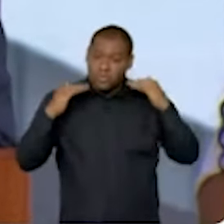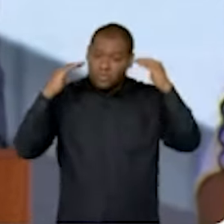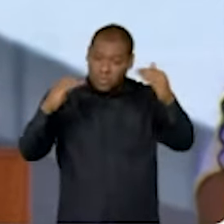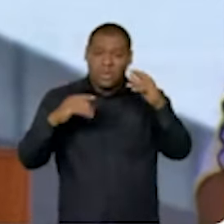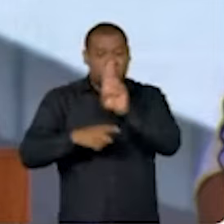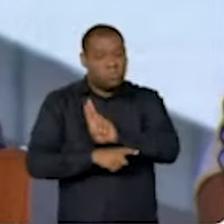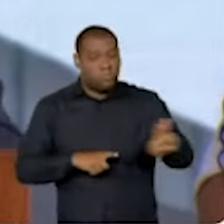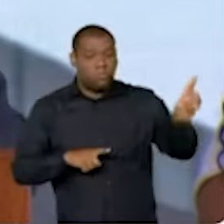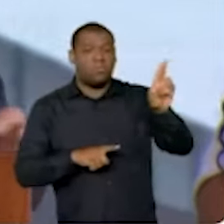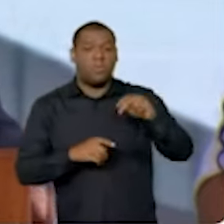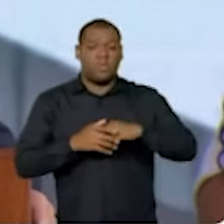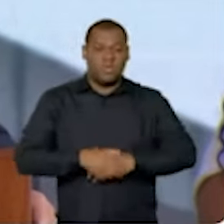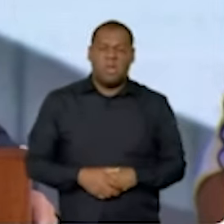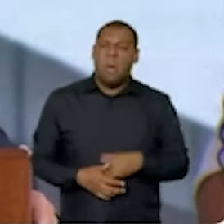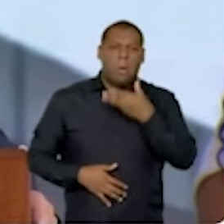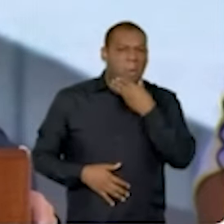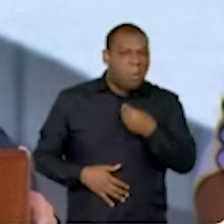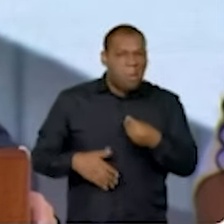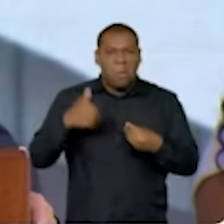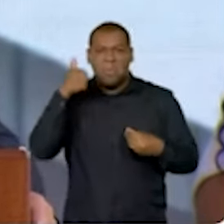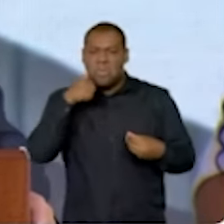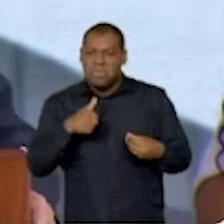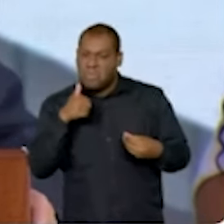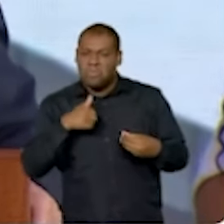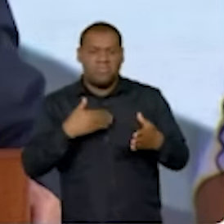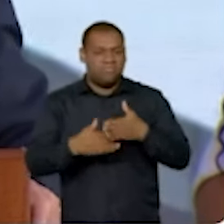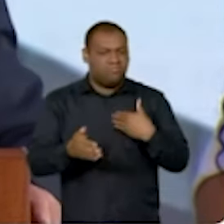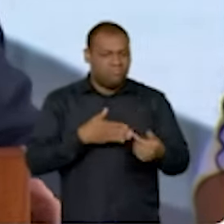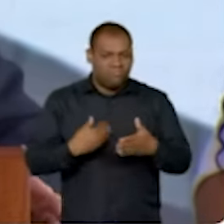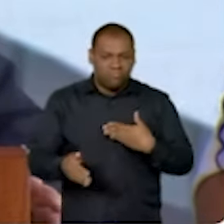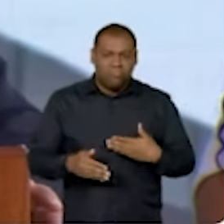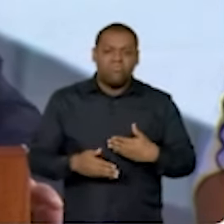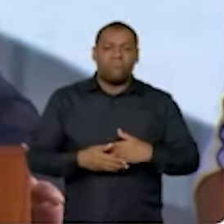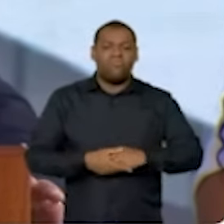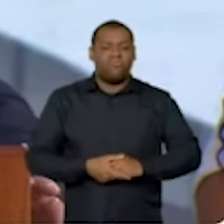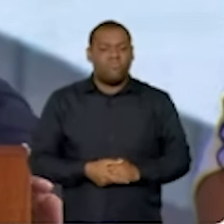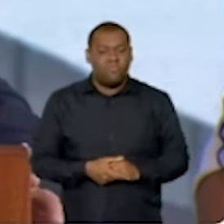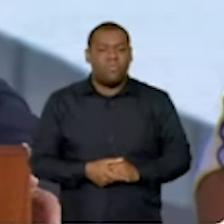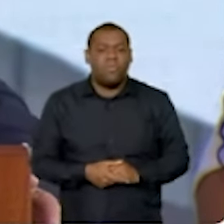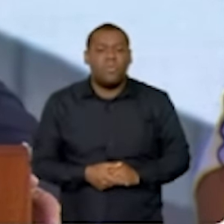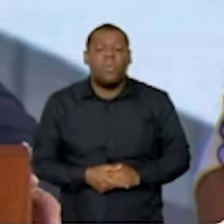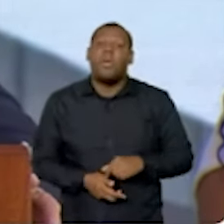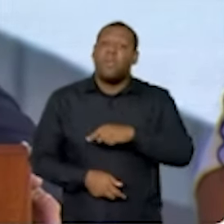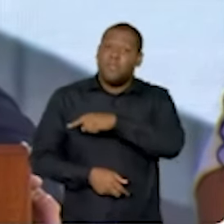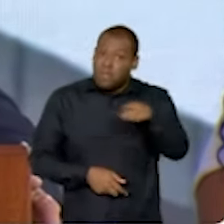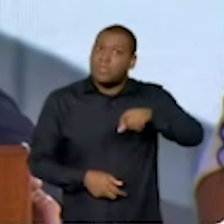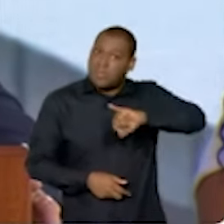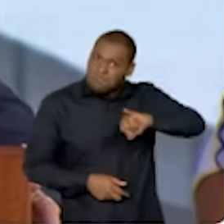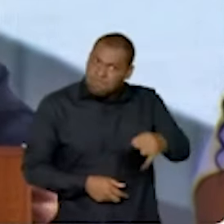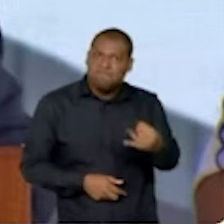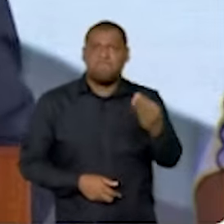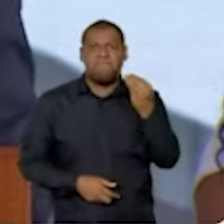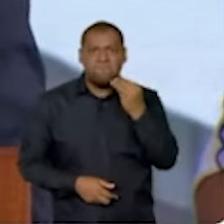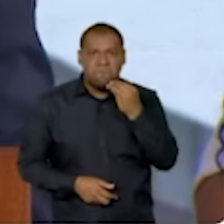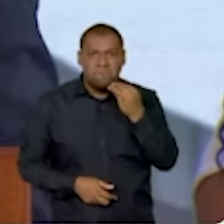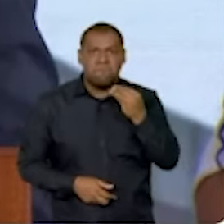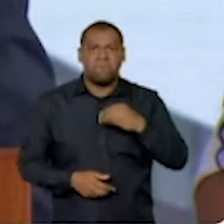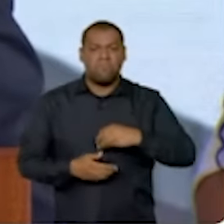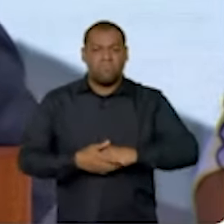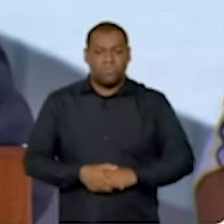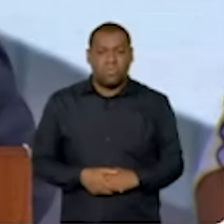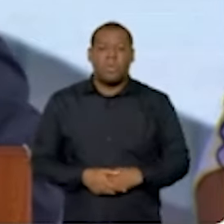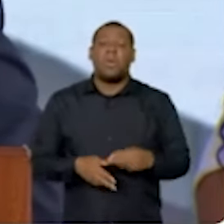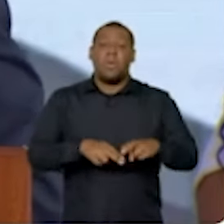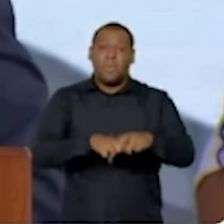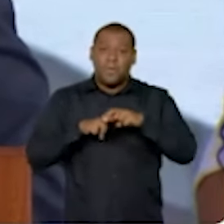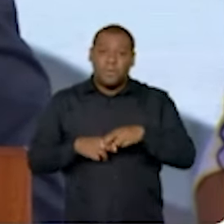formação para homem e para mulher. Por isso, não percam essa oportunidade. Por isso, nós criamos o